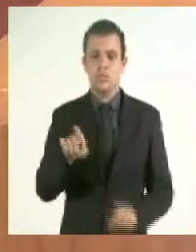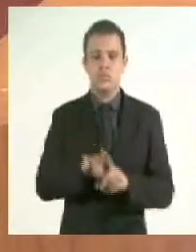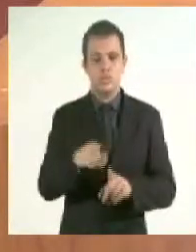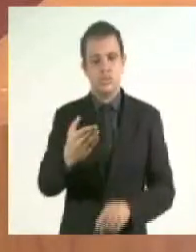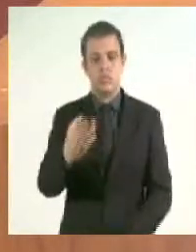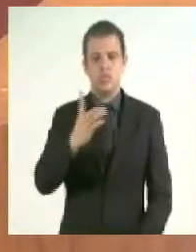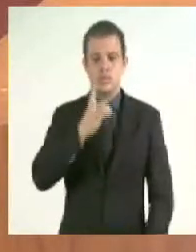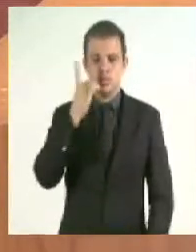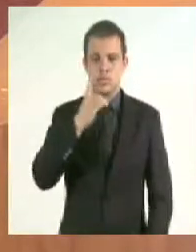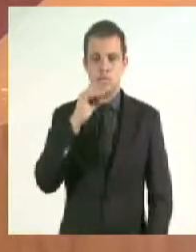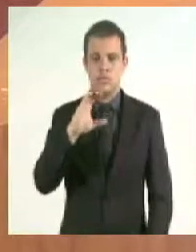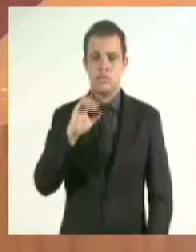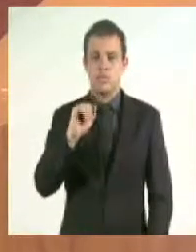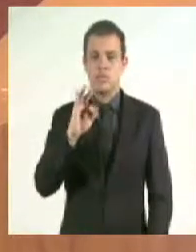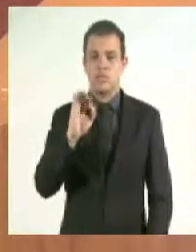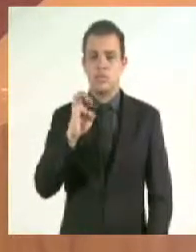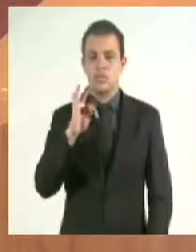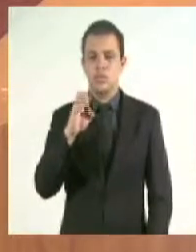com certeza,